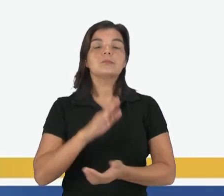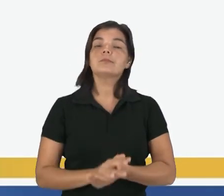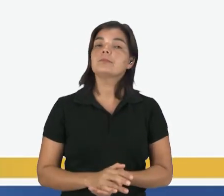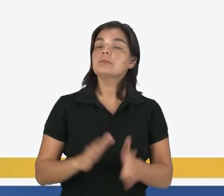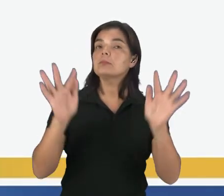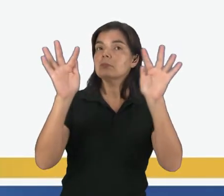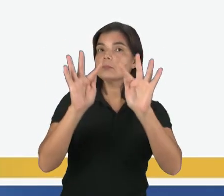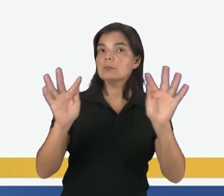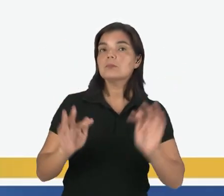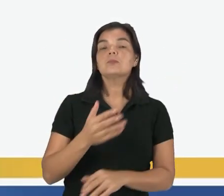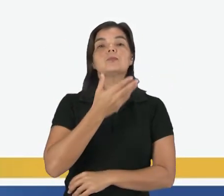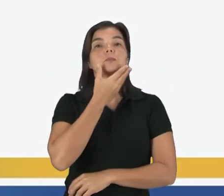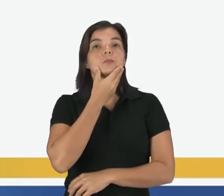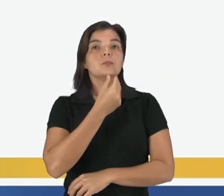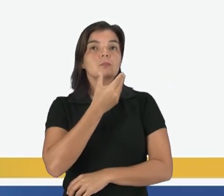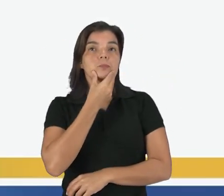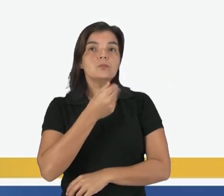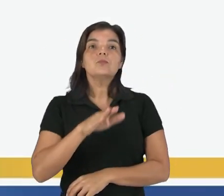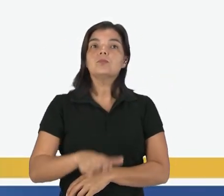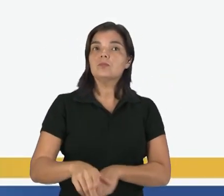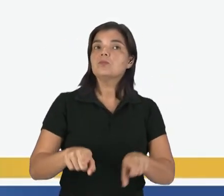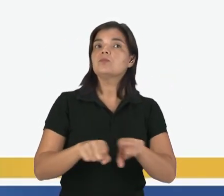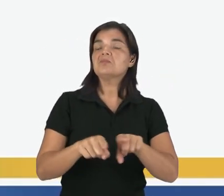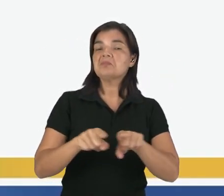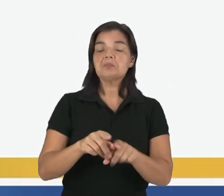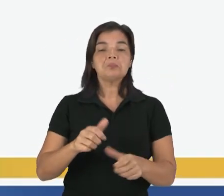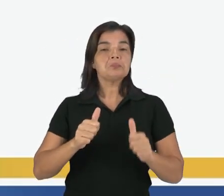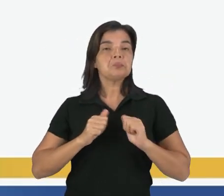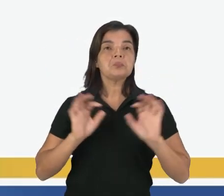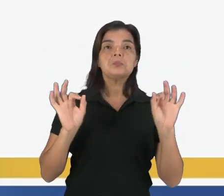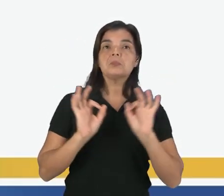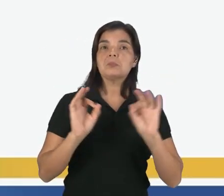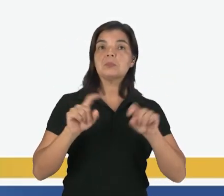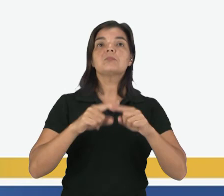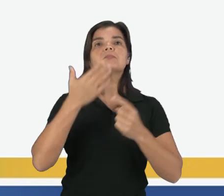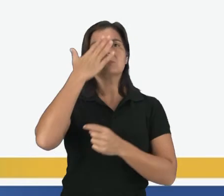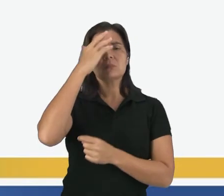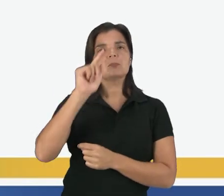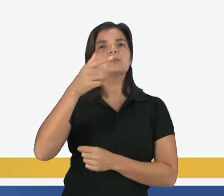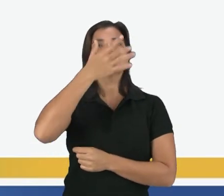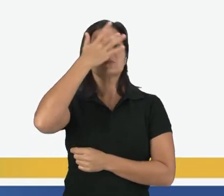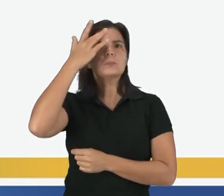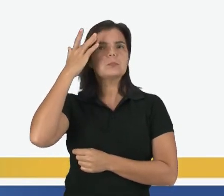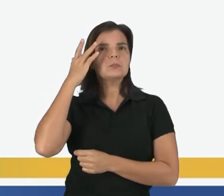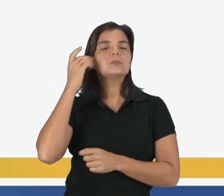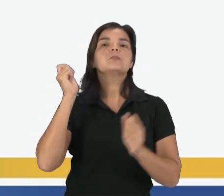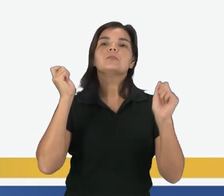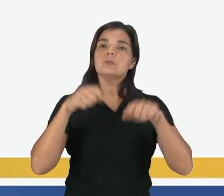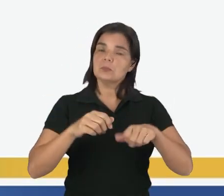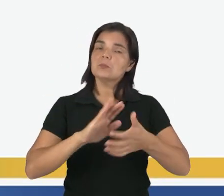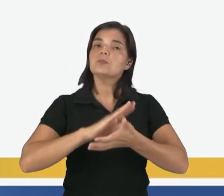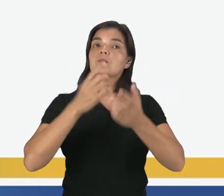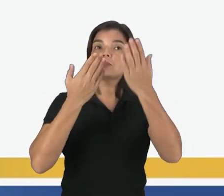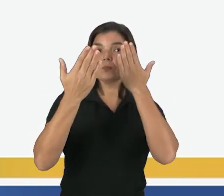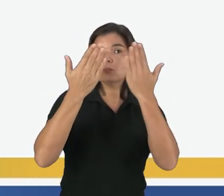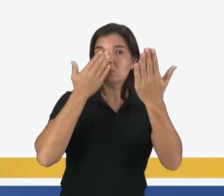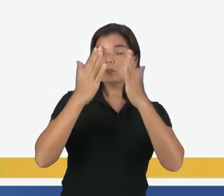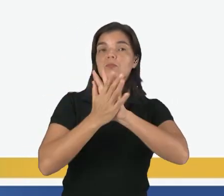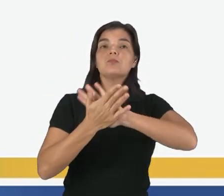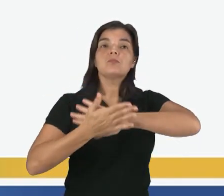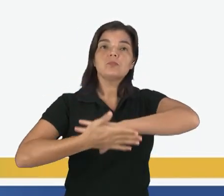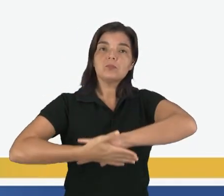resposta. Felizmente, o garoto disse que não se abala, mas sabe que outras pessoas podem ter o